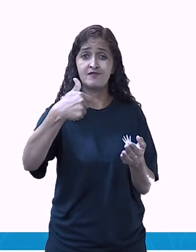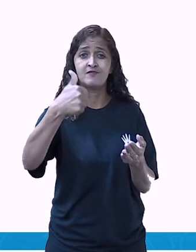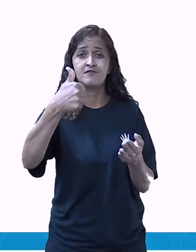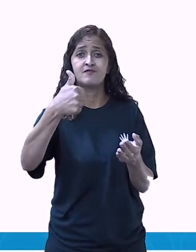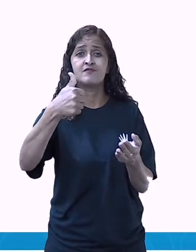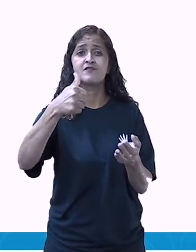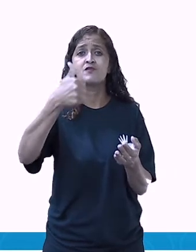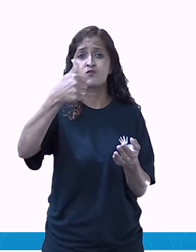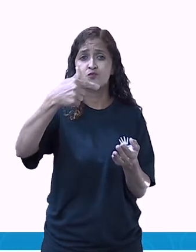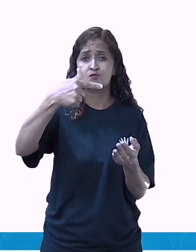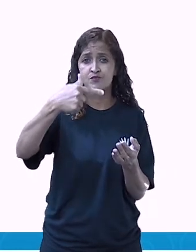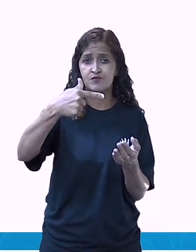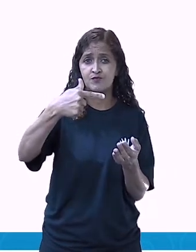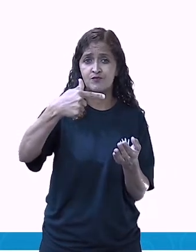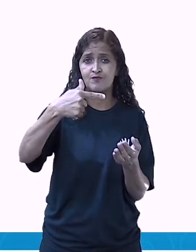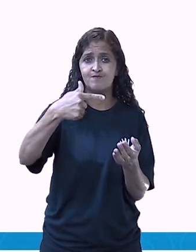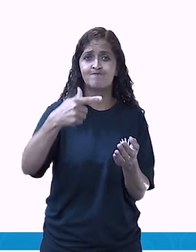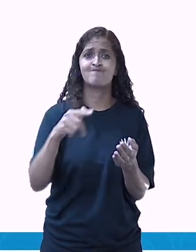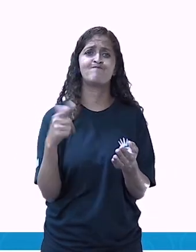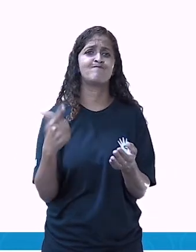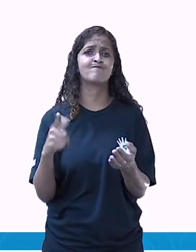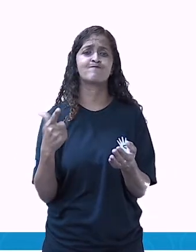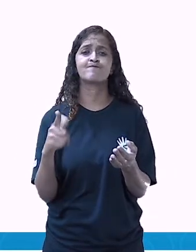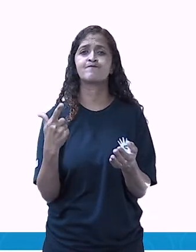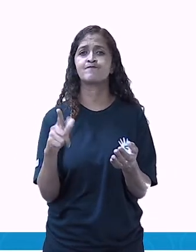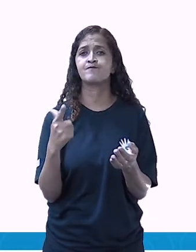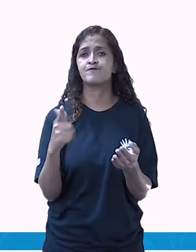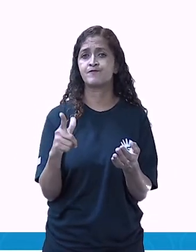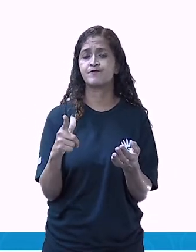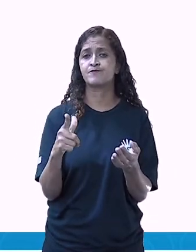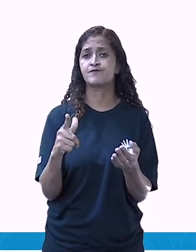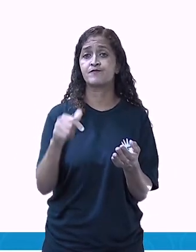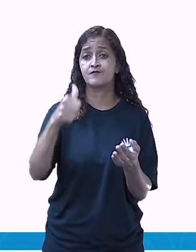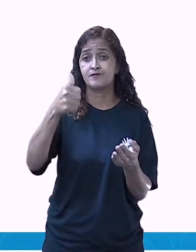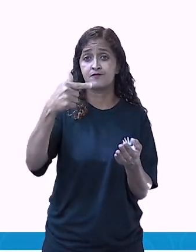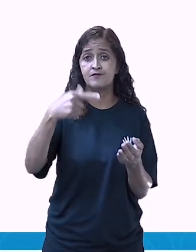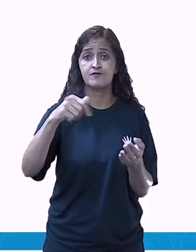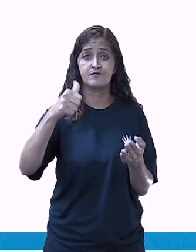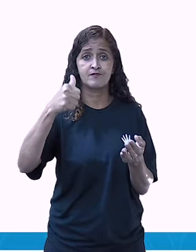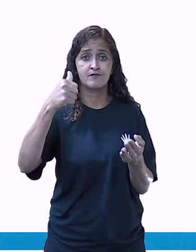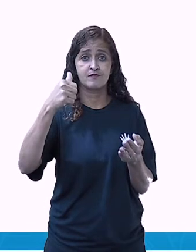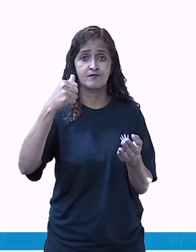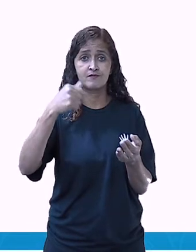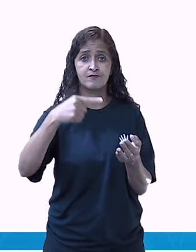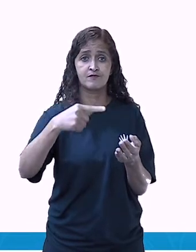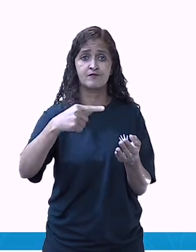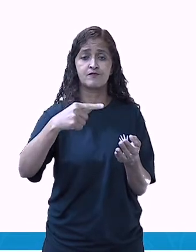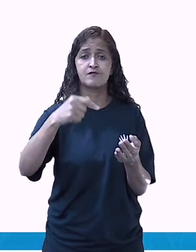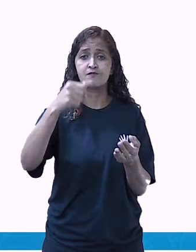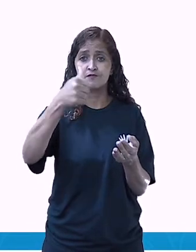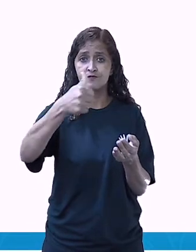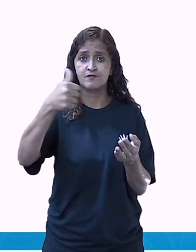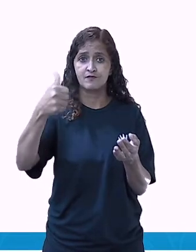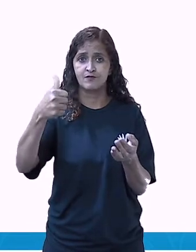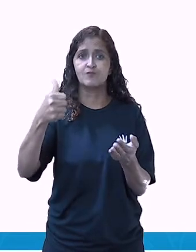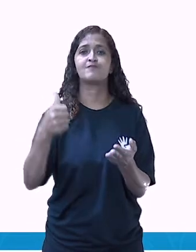é o 12. Eu tenho 12? Não. E 12 menos 1 é o 11. O 11 eu tenho. Aí